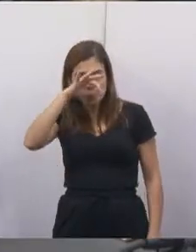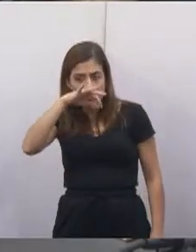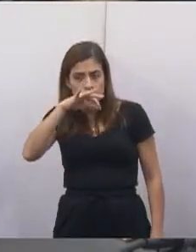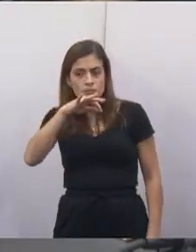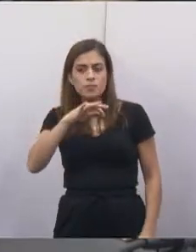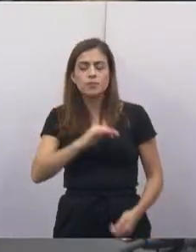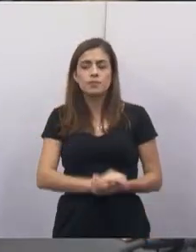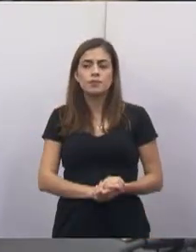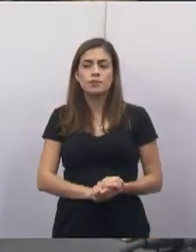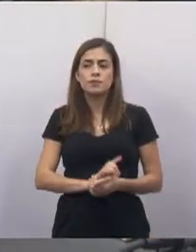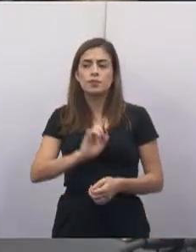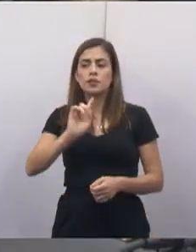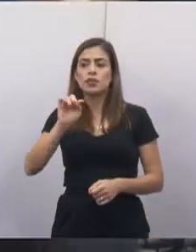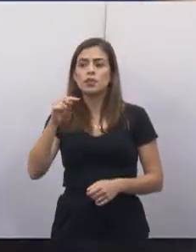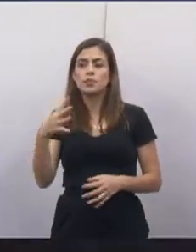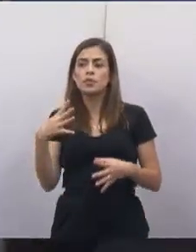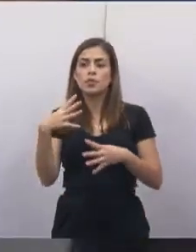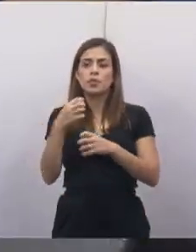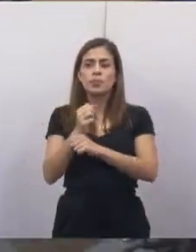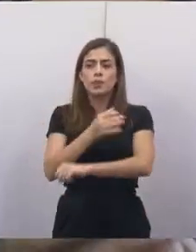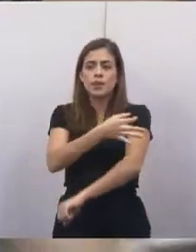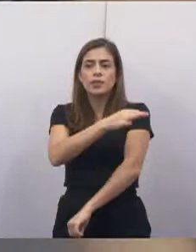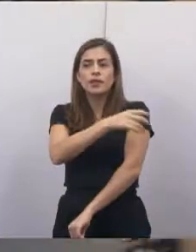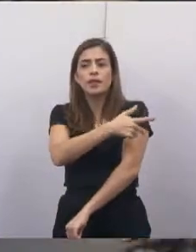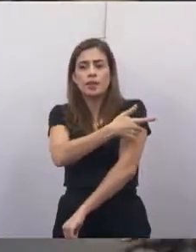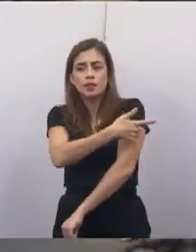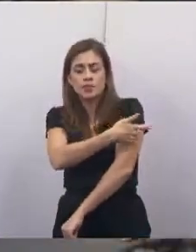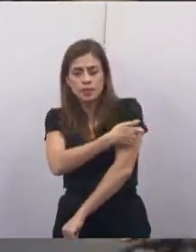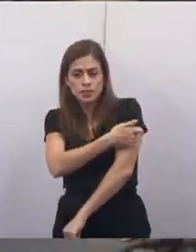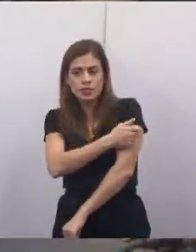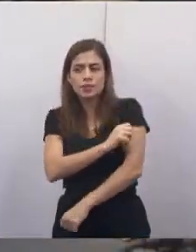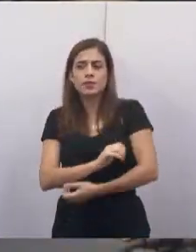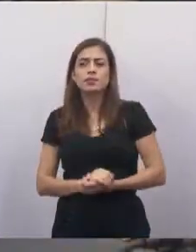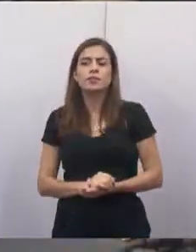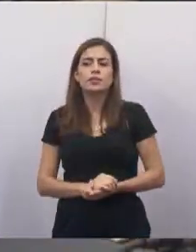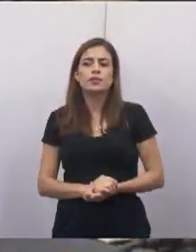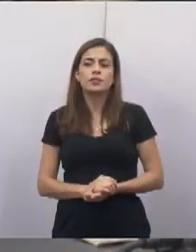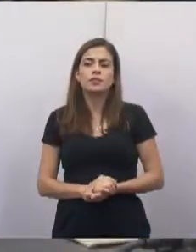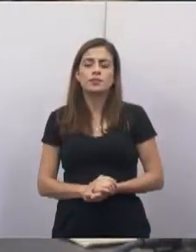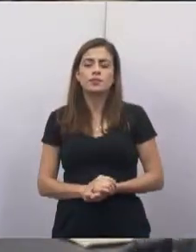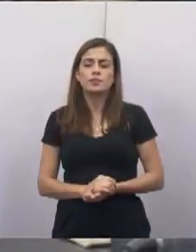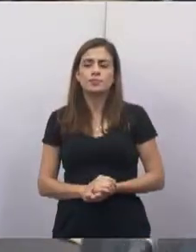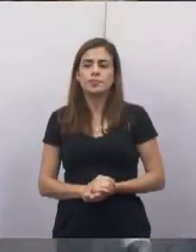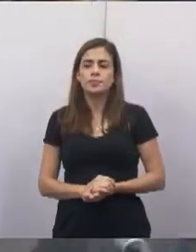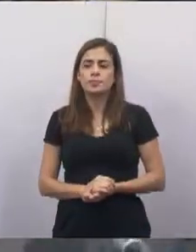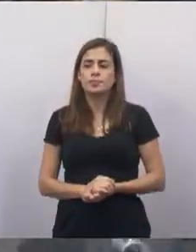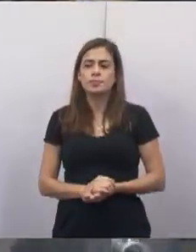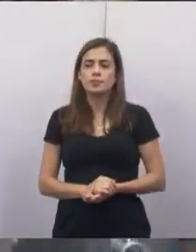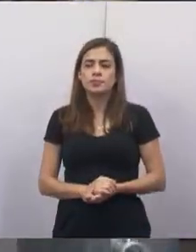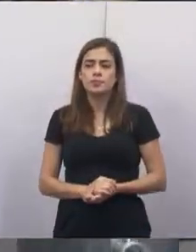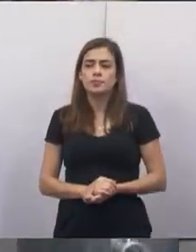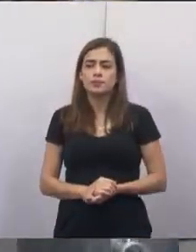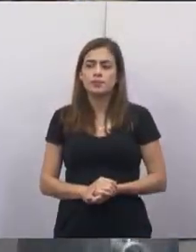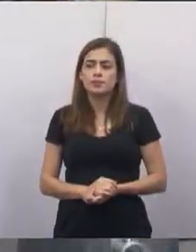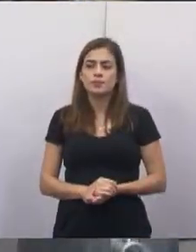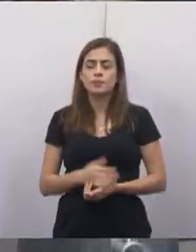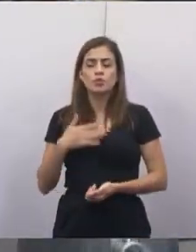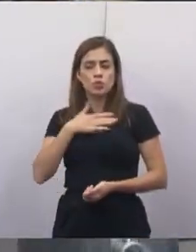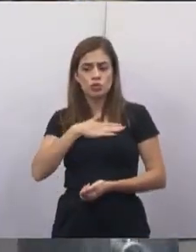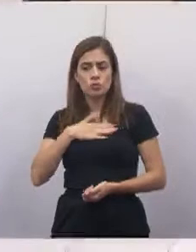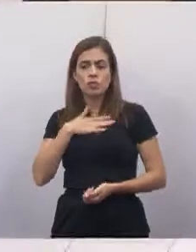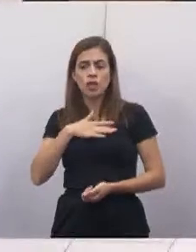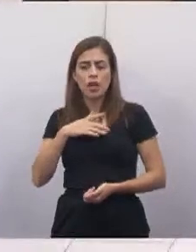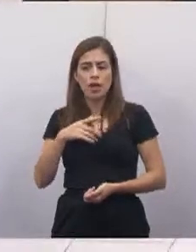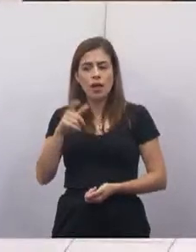depois de toda a vacinação completa, de a gente conseguir ter imunizado as pessoas. Bom, eu gostaria de fazer uma